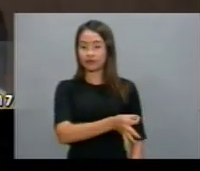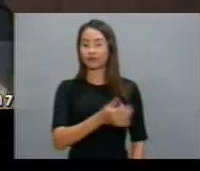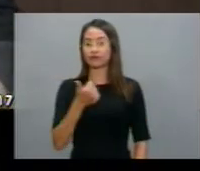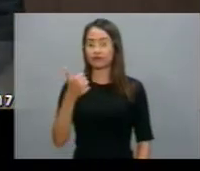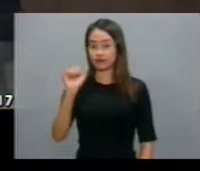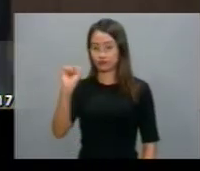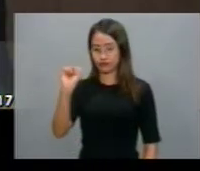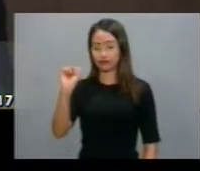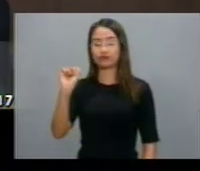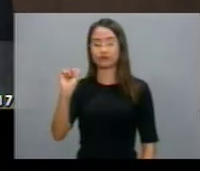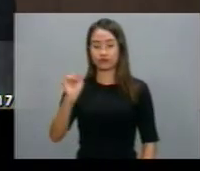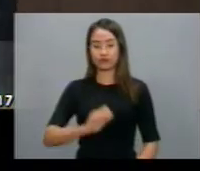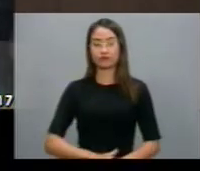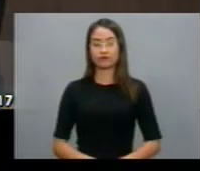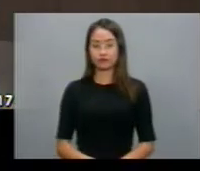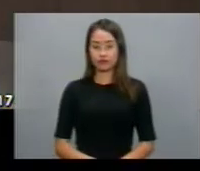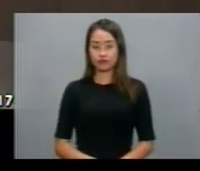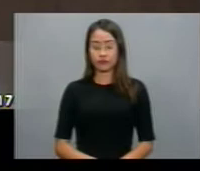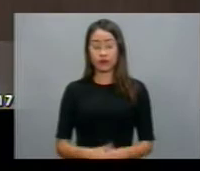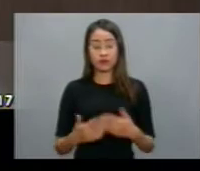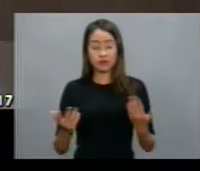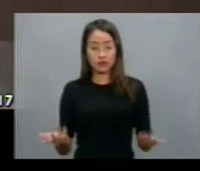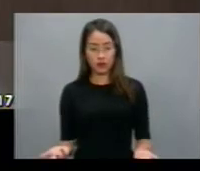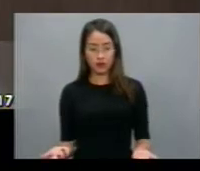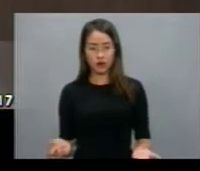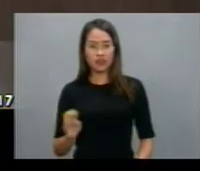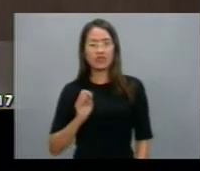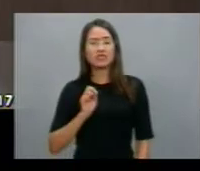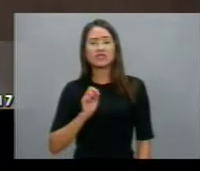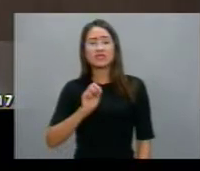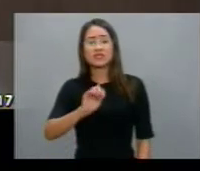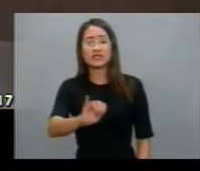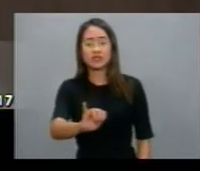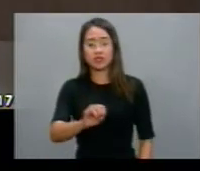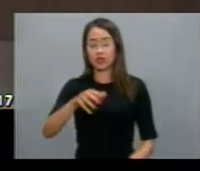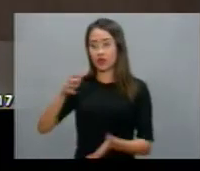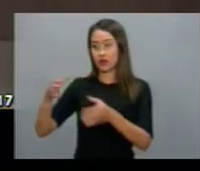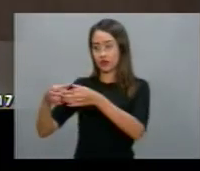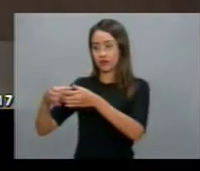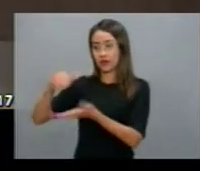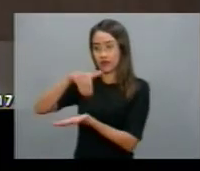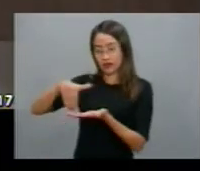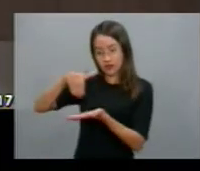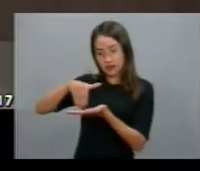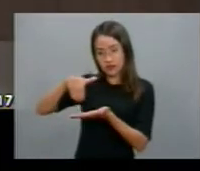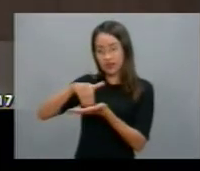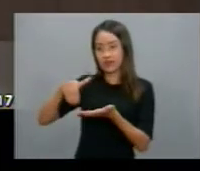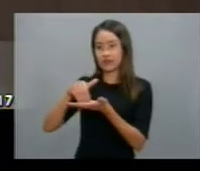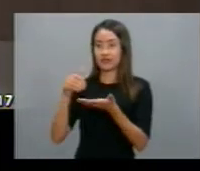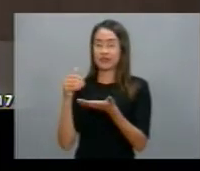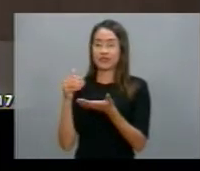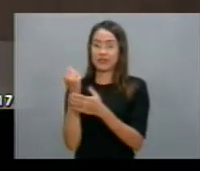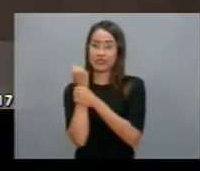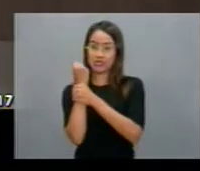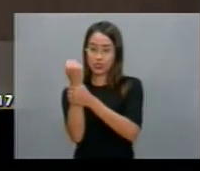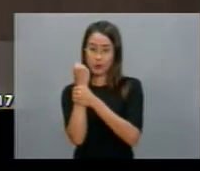ônibus incendiados. Portanto, se não houver inteligência, eu repito, inteligência é mais importante do que